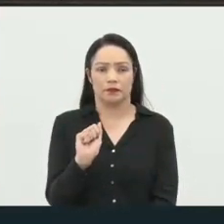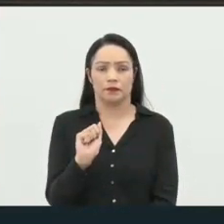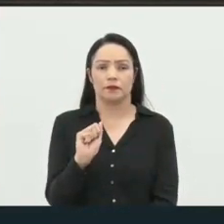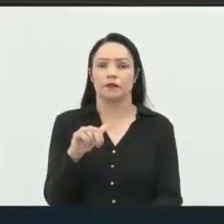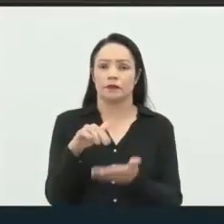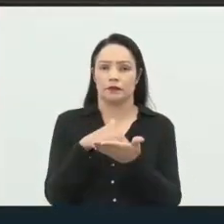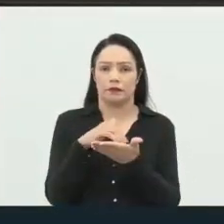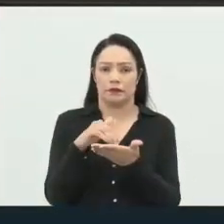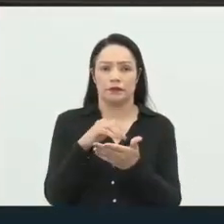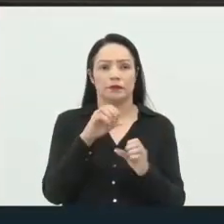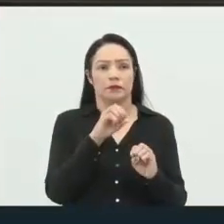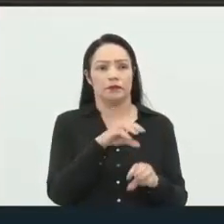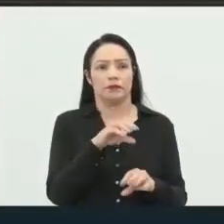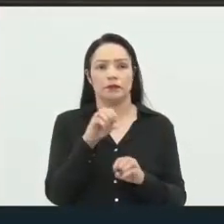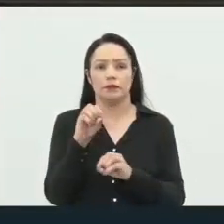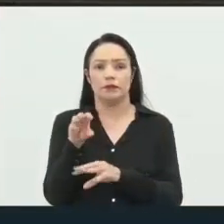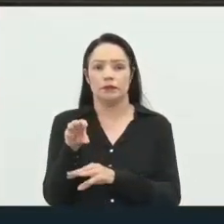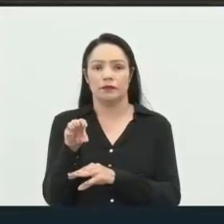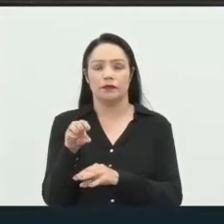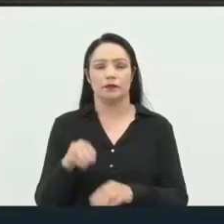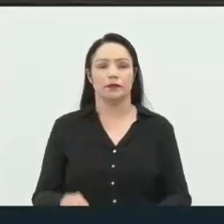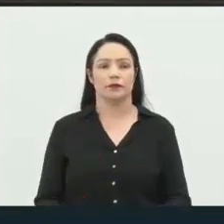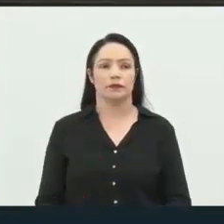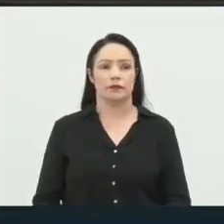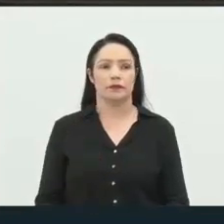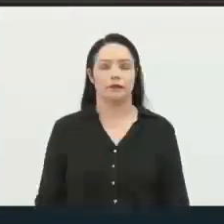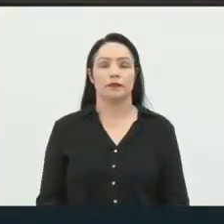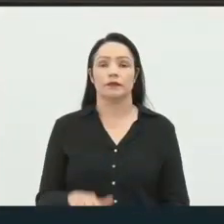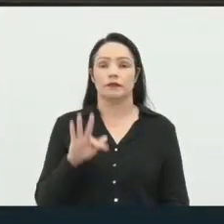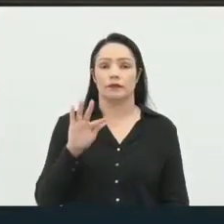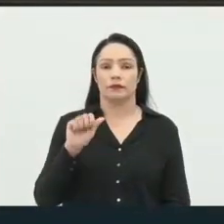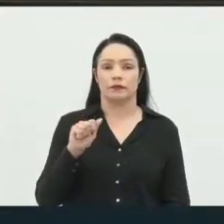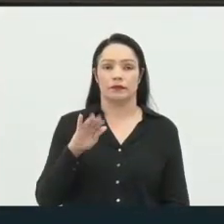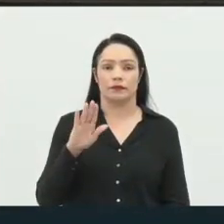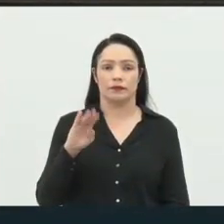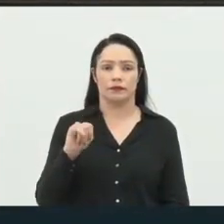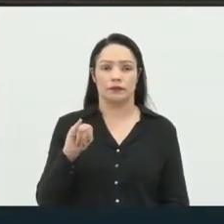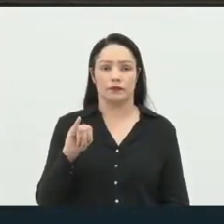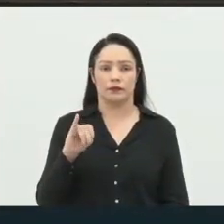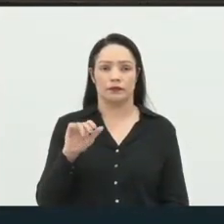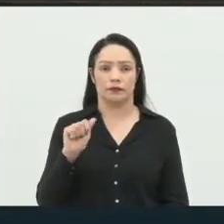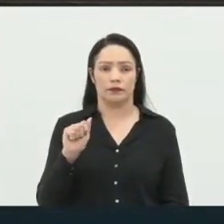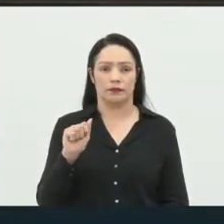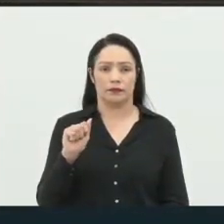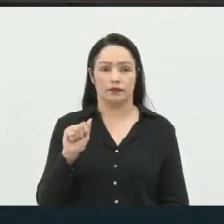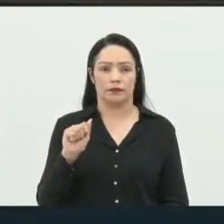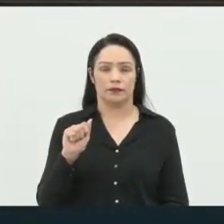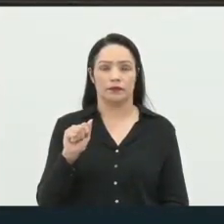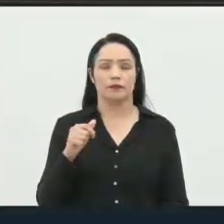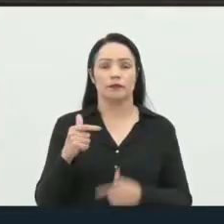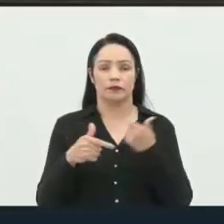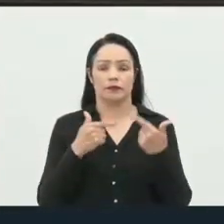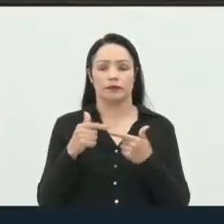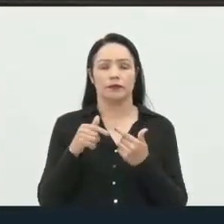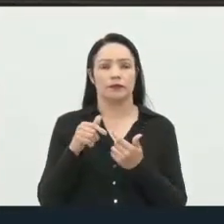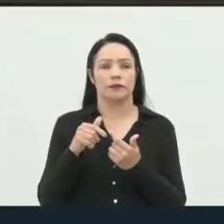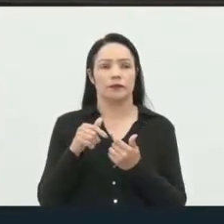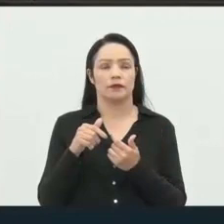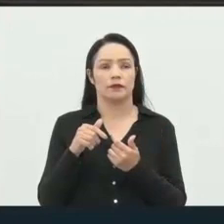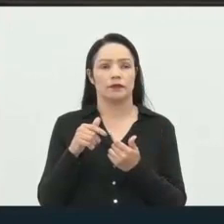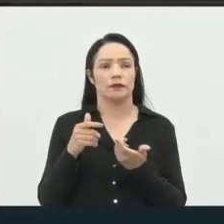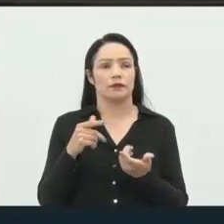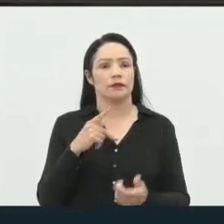da nossa cidade a Fábia lá no Poupatempo Poupatempo não né